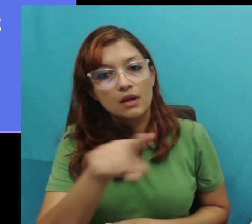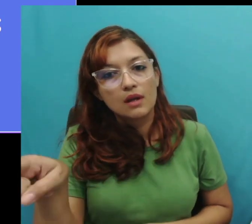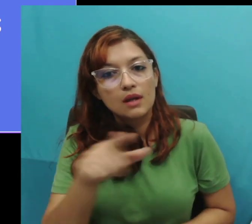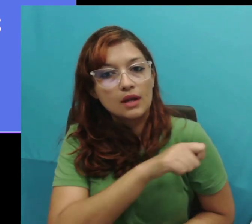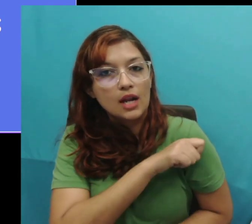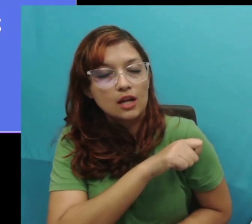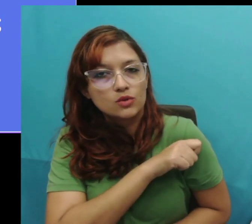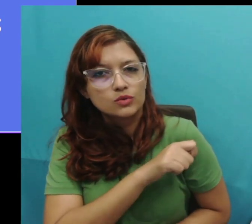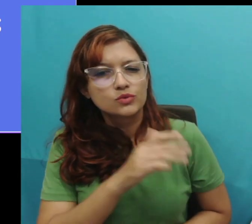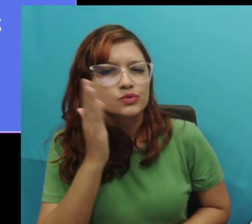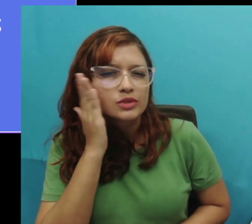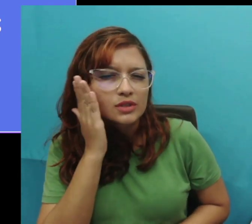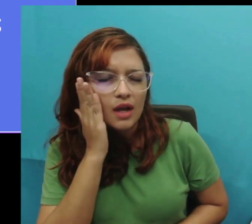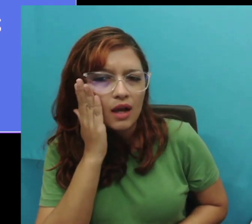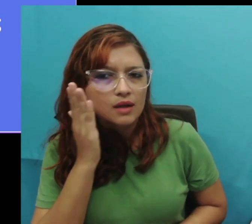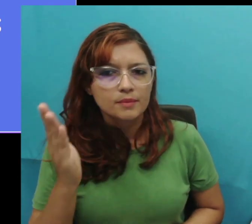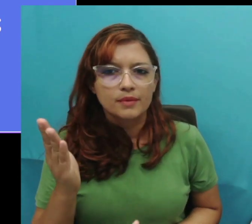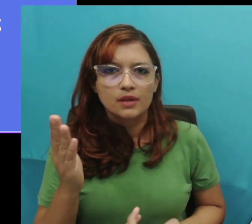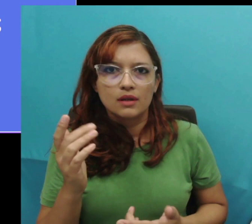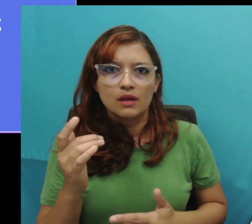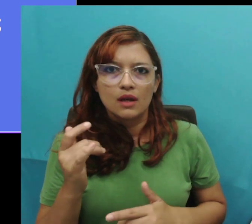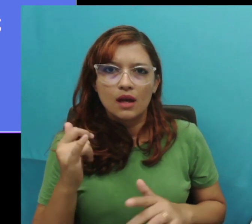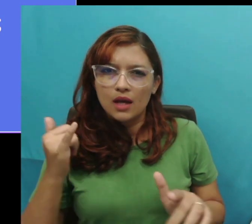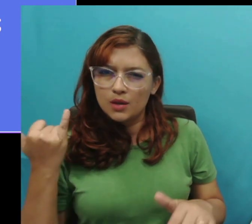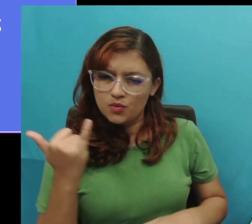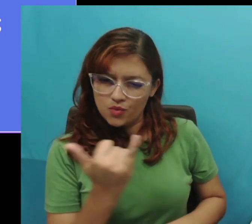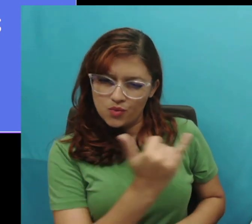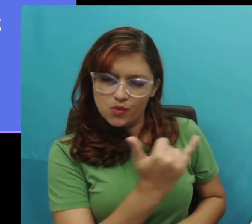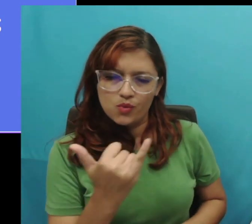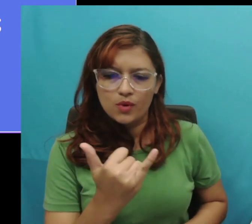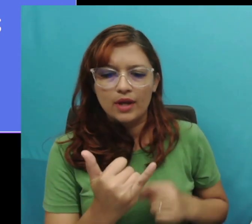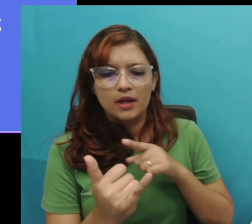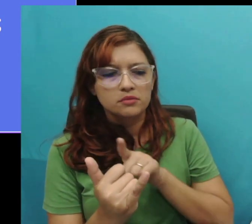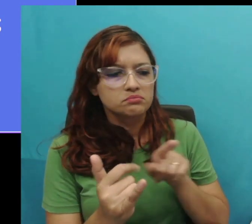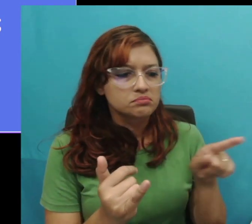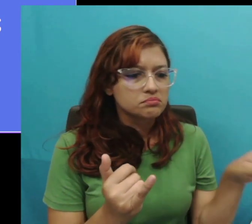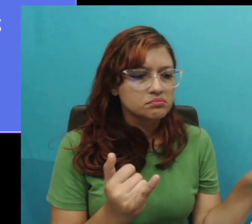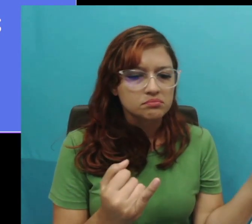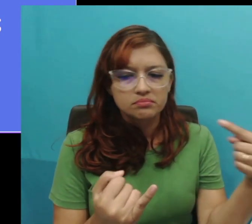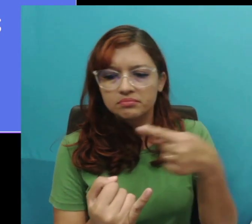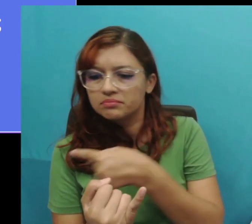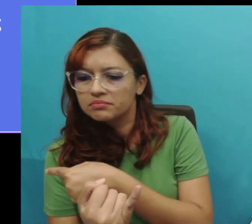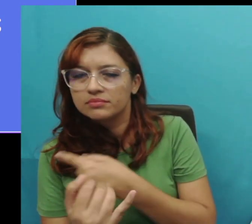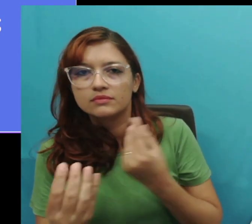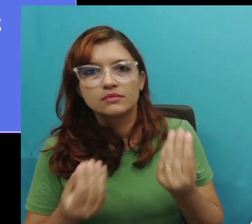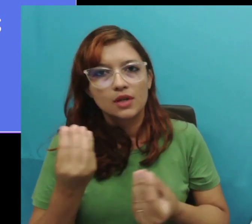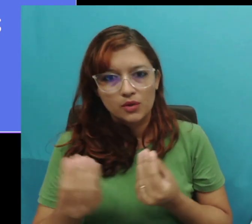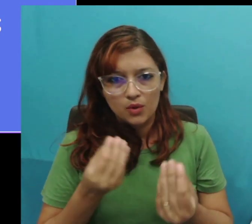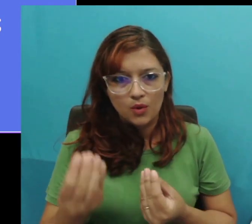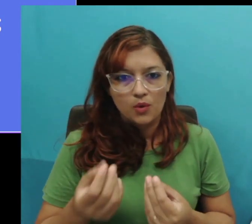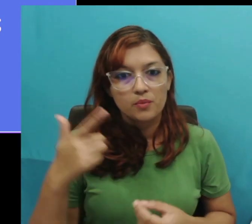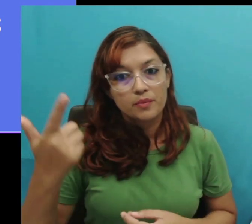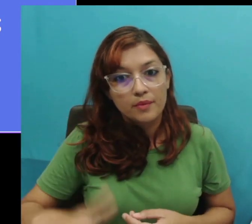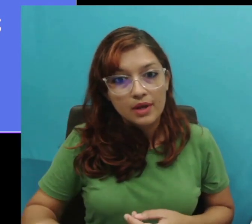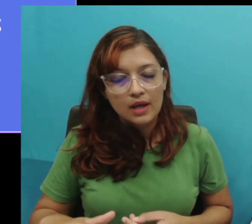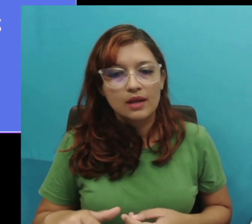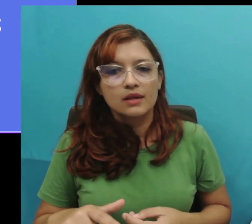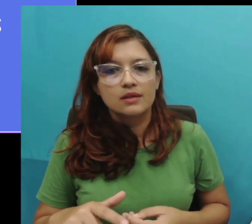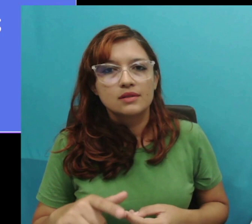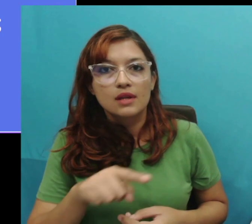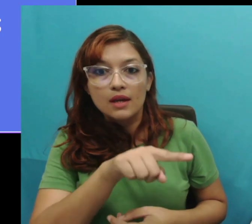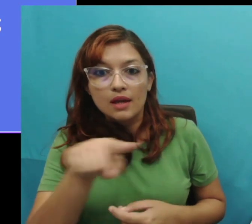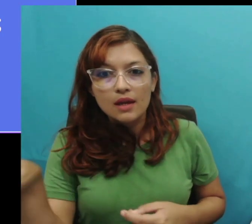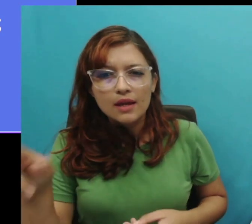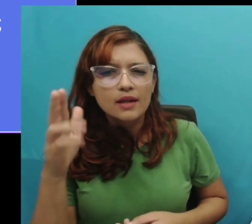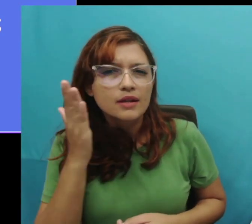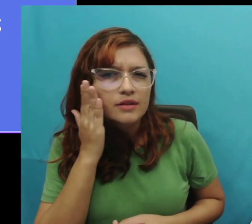Então, na primeira questão foi analisado o sentido da corrente